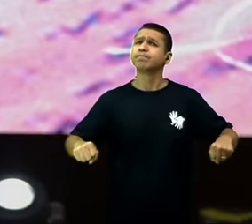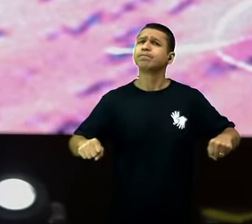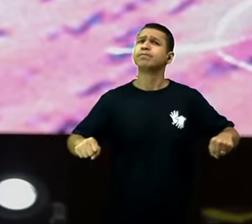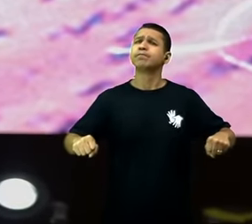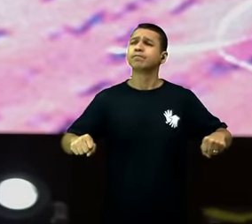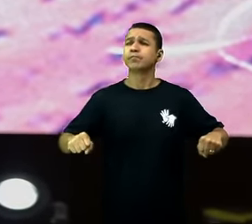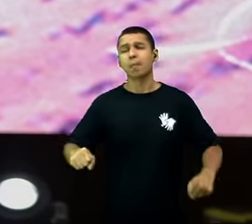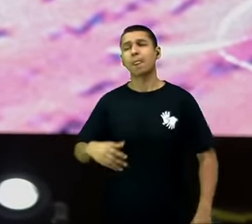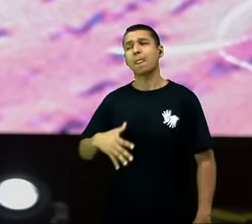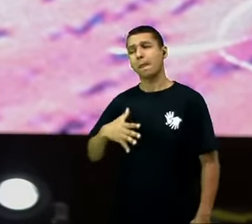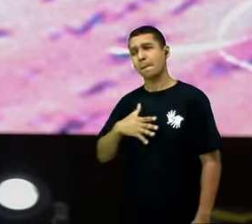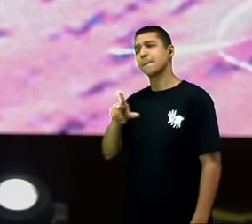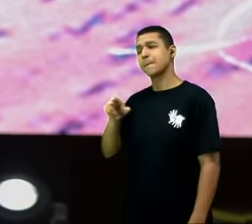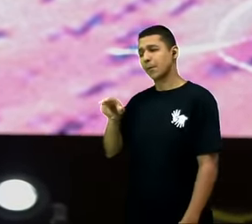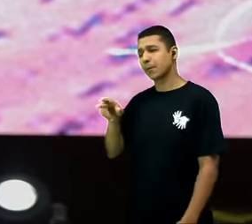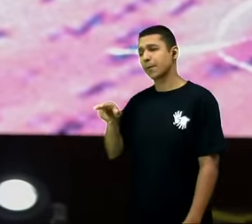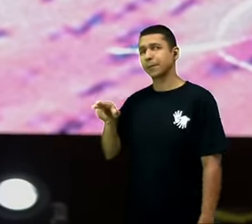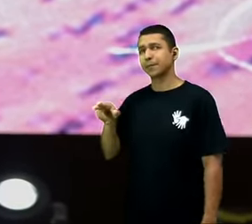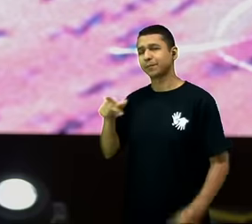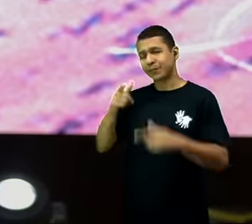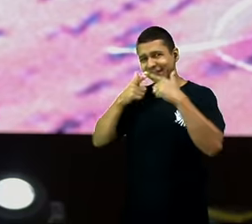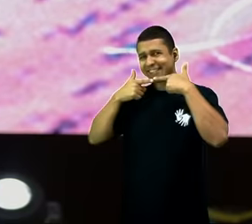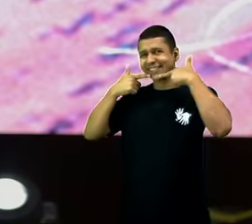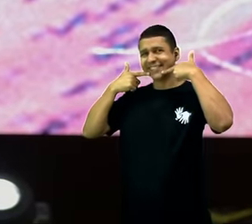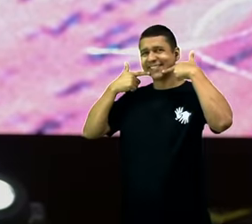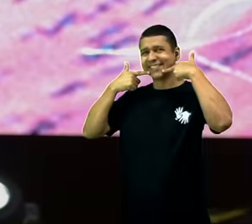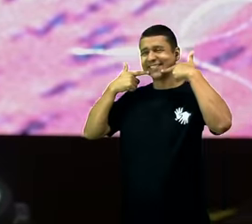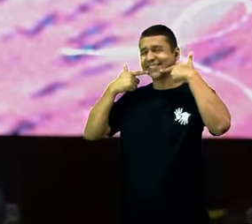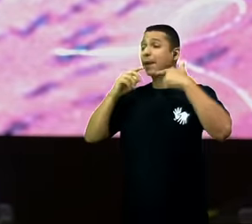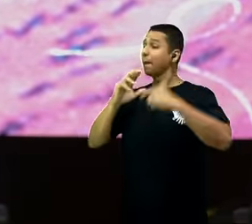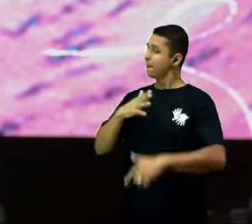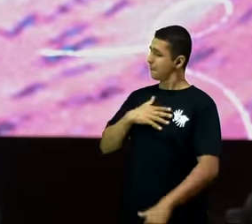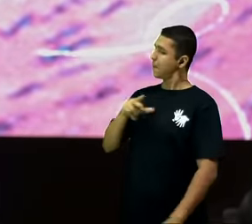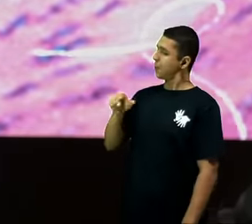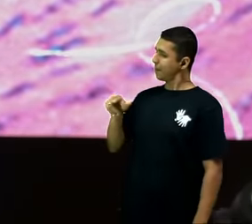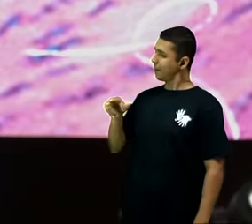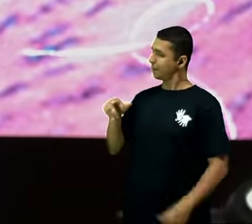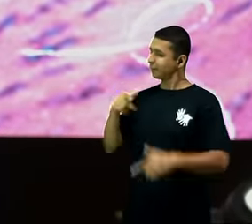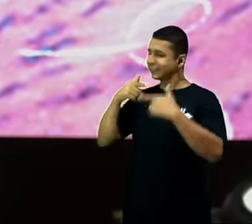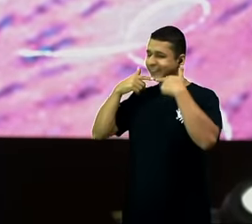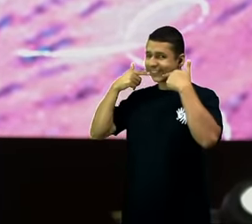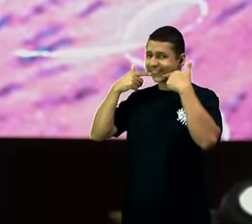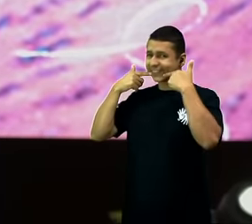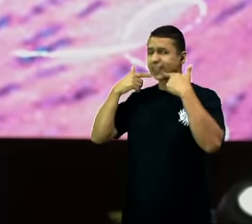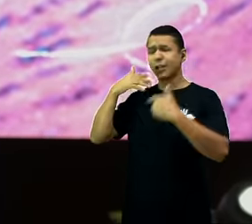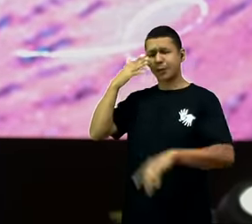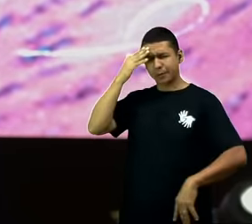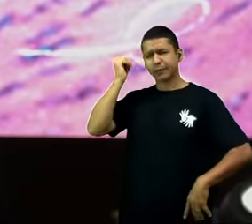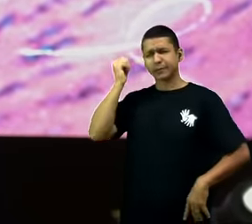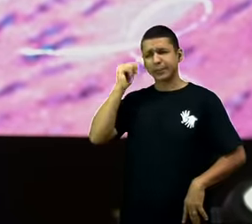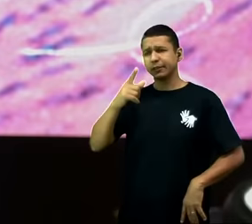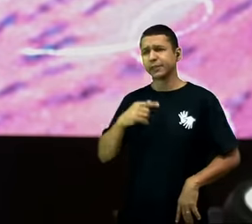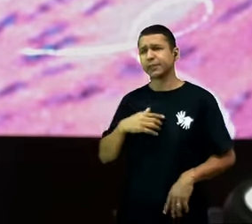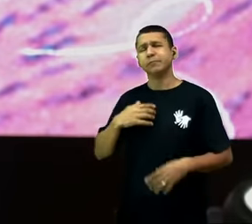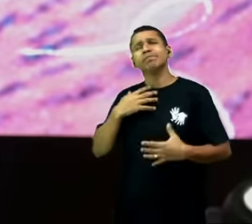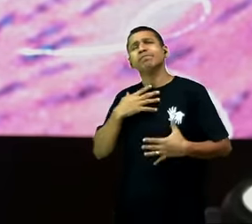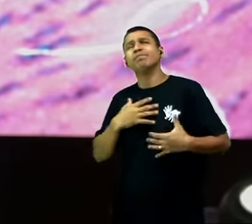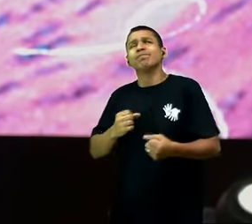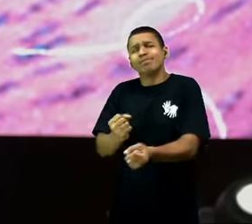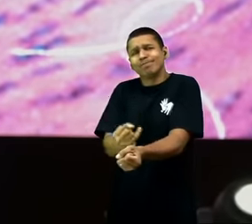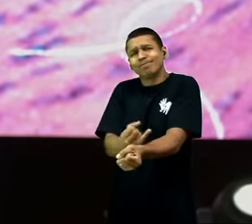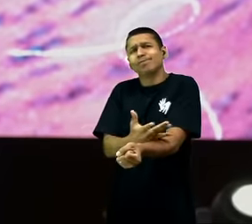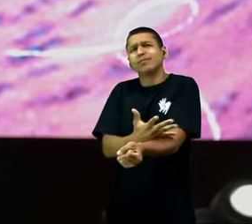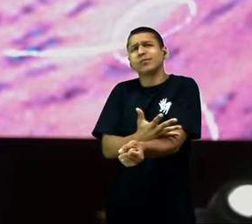irmão, dá um sorriso, meu filho. Diga para ele: meu irmão, eu sei que você está emocionado. Fala, eu